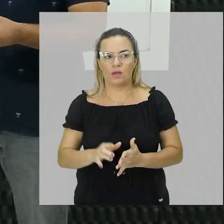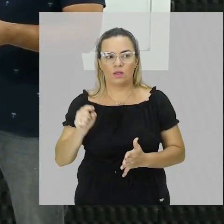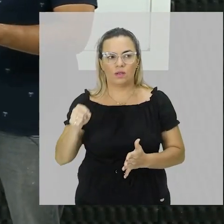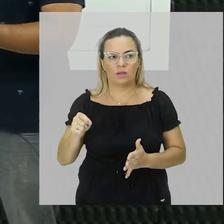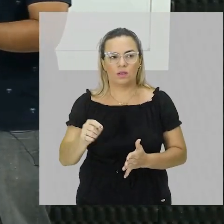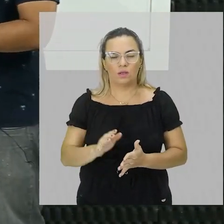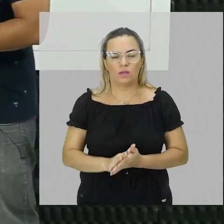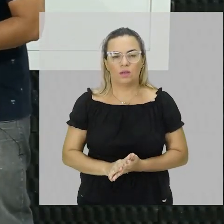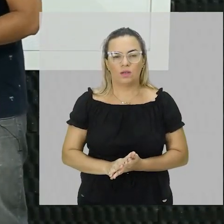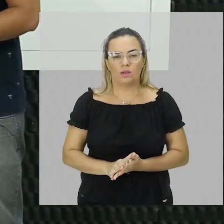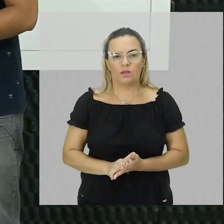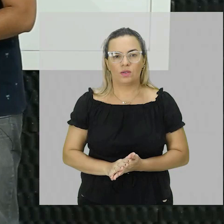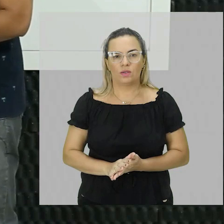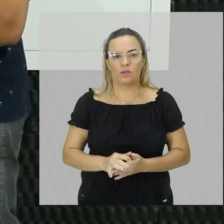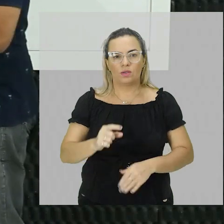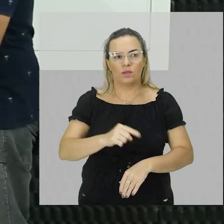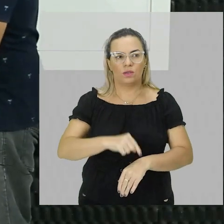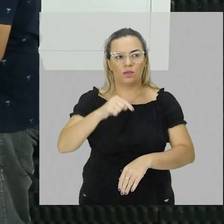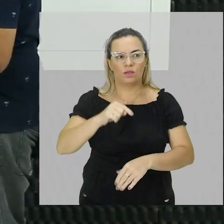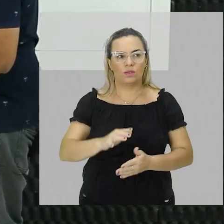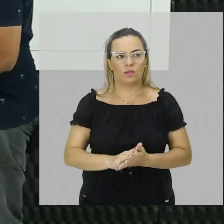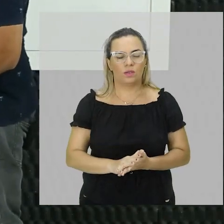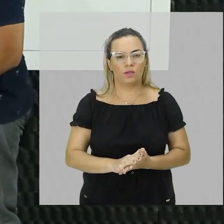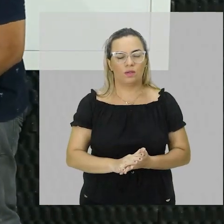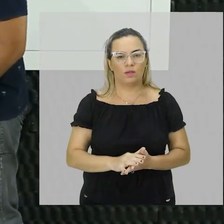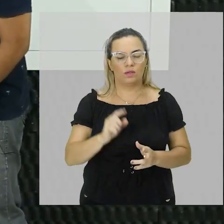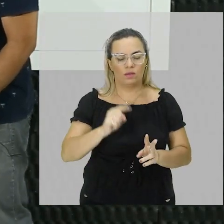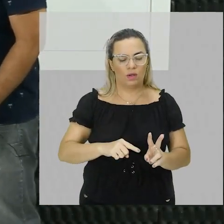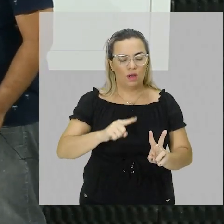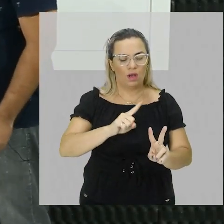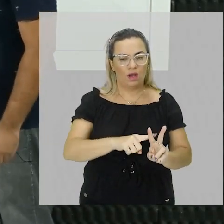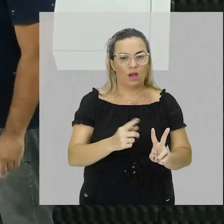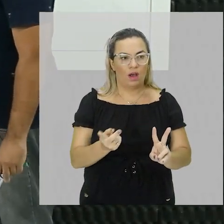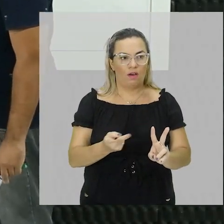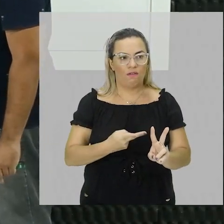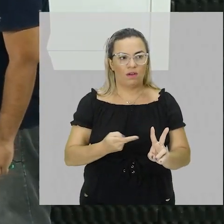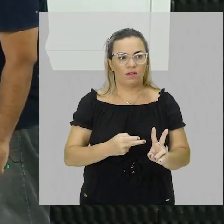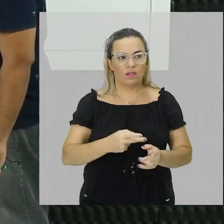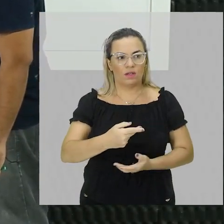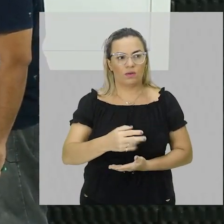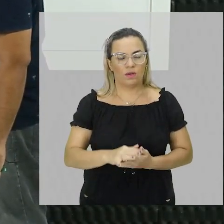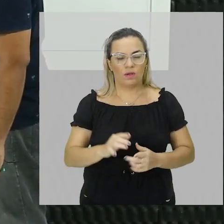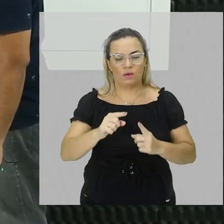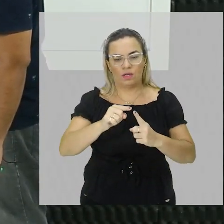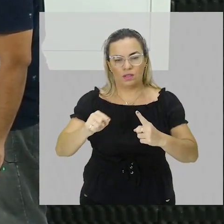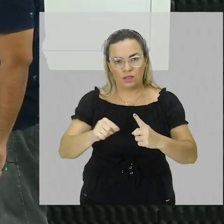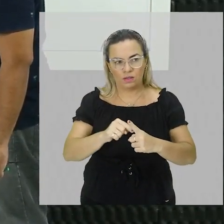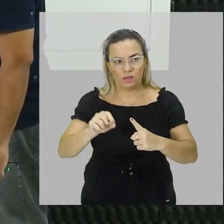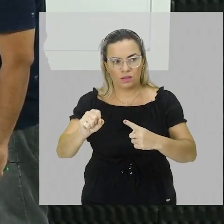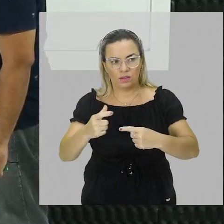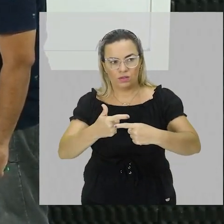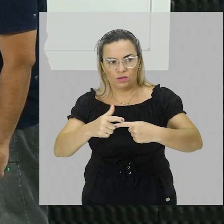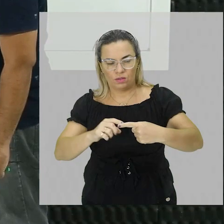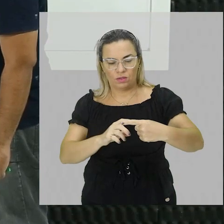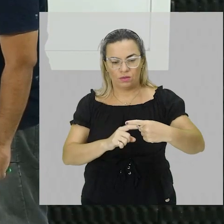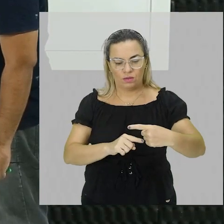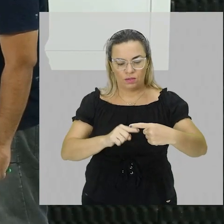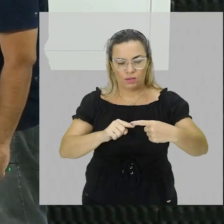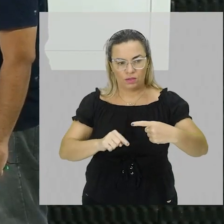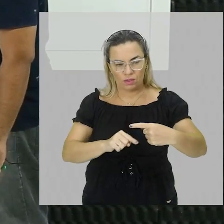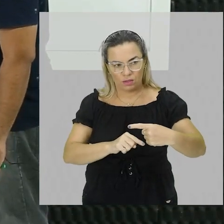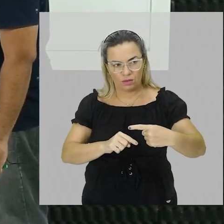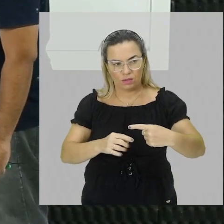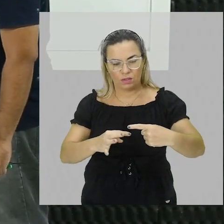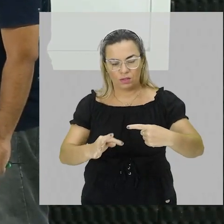que o espaço percorrido por esse objeto vai ser uma circunferência, porque ele vai sair de um ponto, né, vou chamar aqui esse